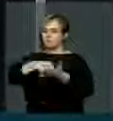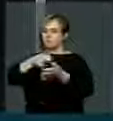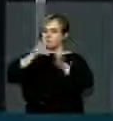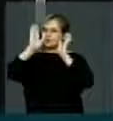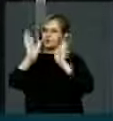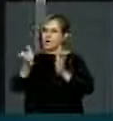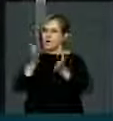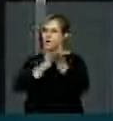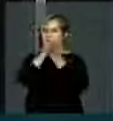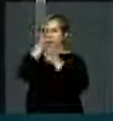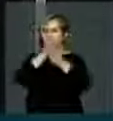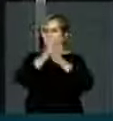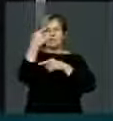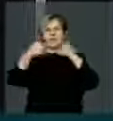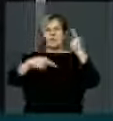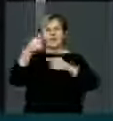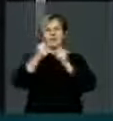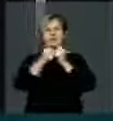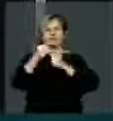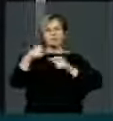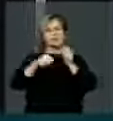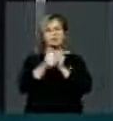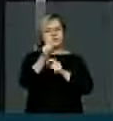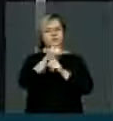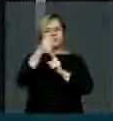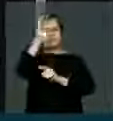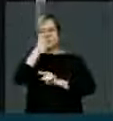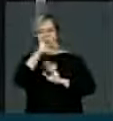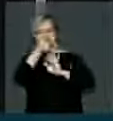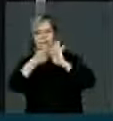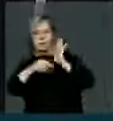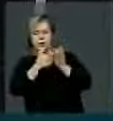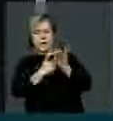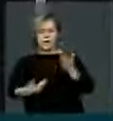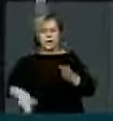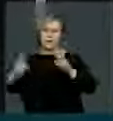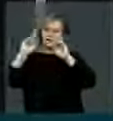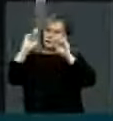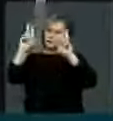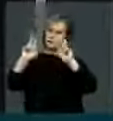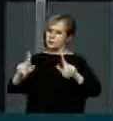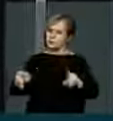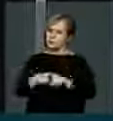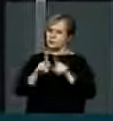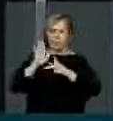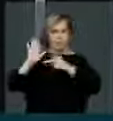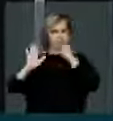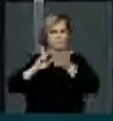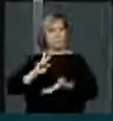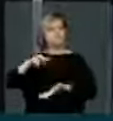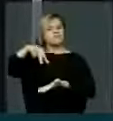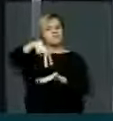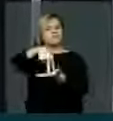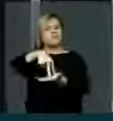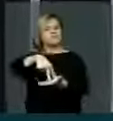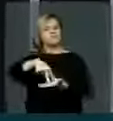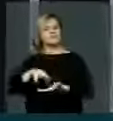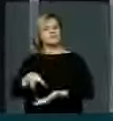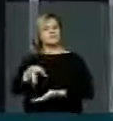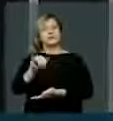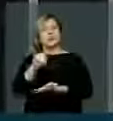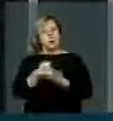viajando o Brasil discutindo com a sociedade brasileira um programa de governo e uma candidatura que vem para poder